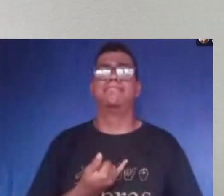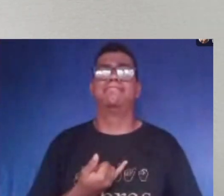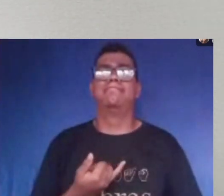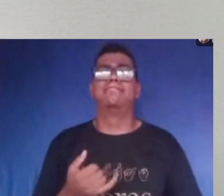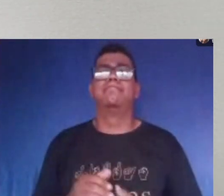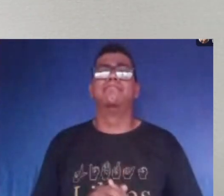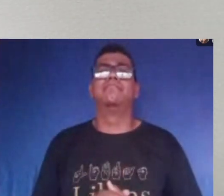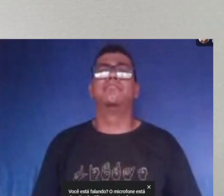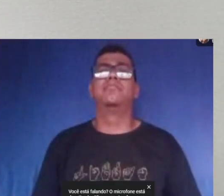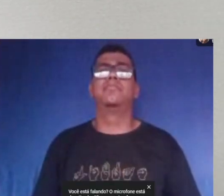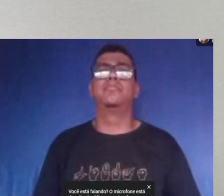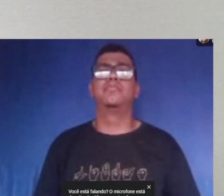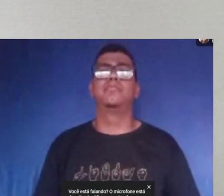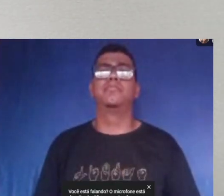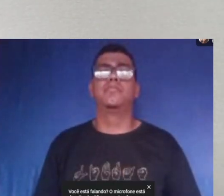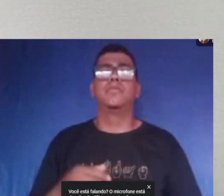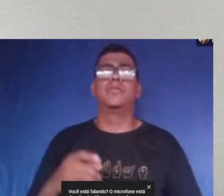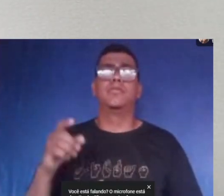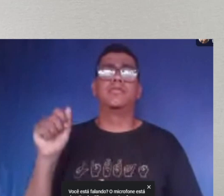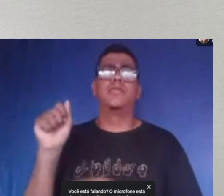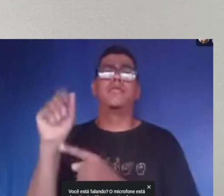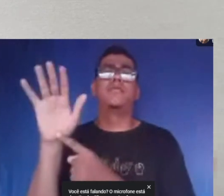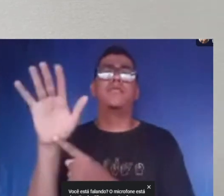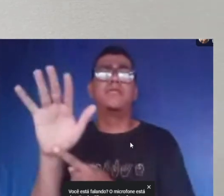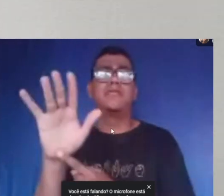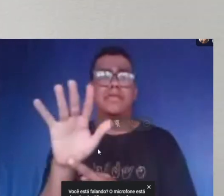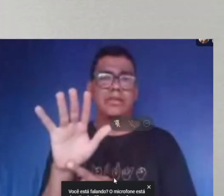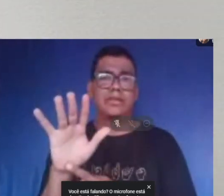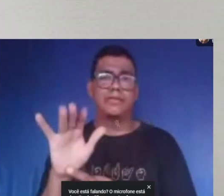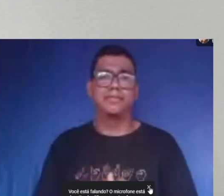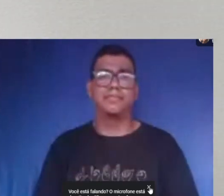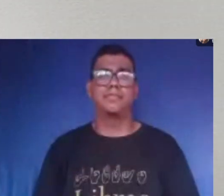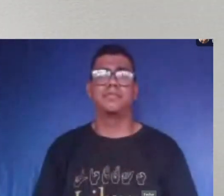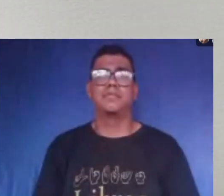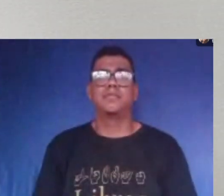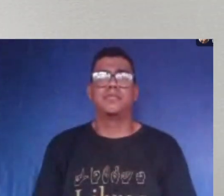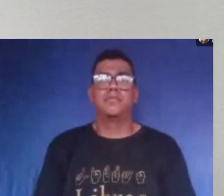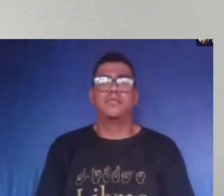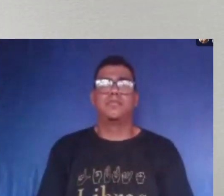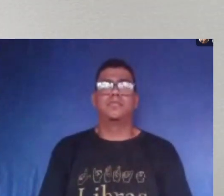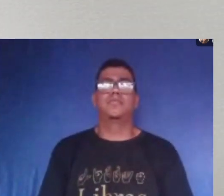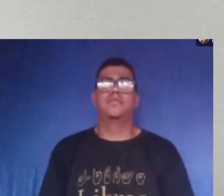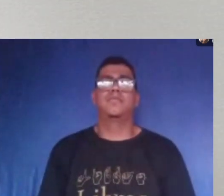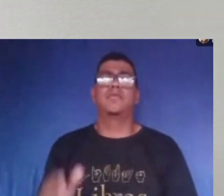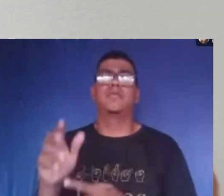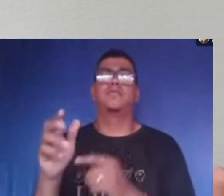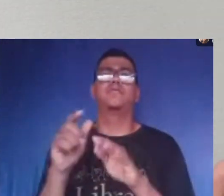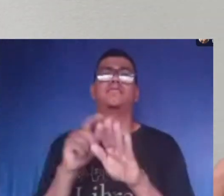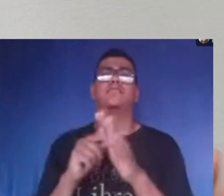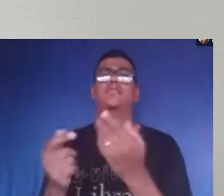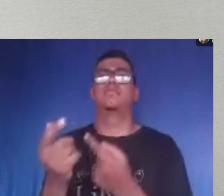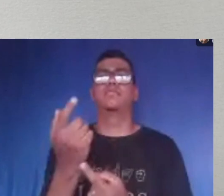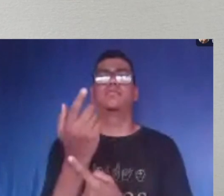do equilíbrio. Para que se vença, ele acredita que não é somente o ataque, não é somente a defesa, mas ele enfatiza muito